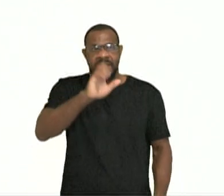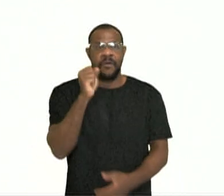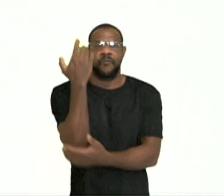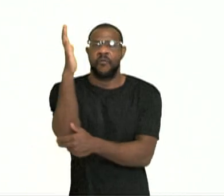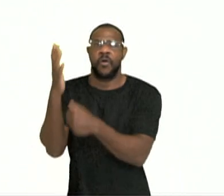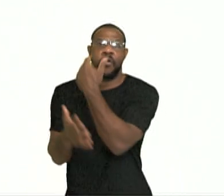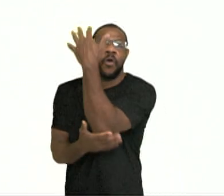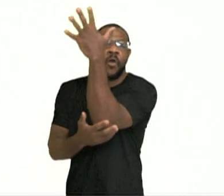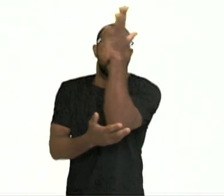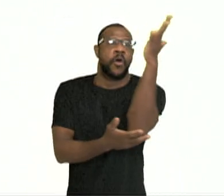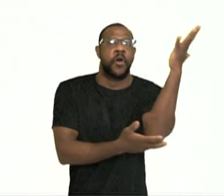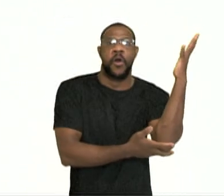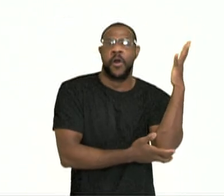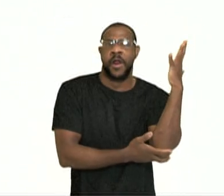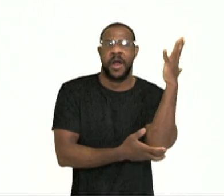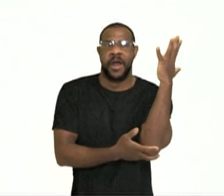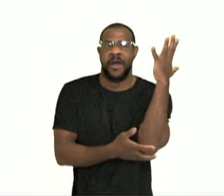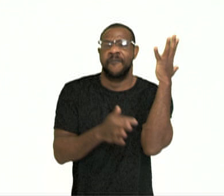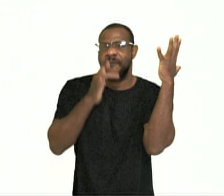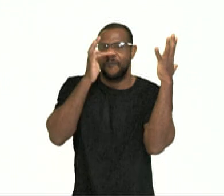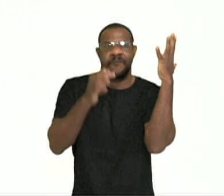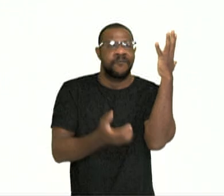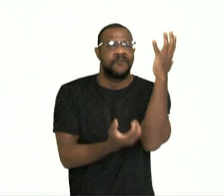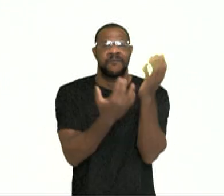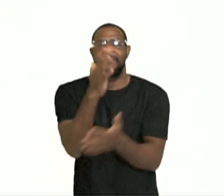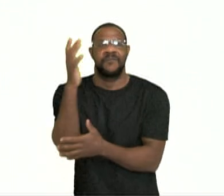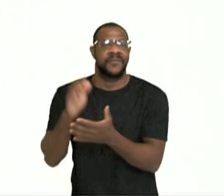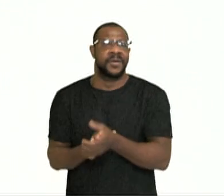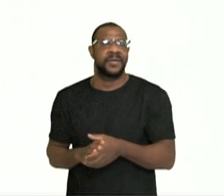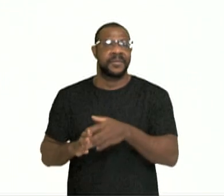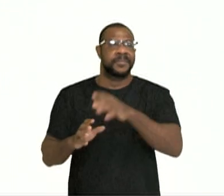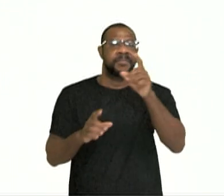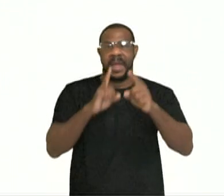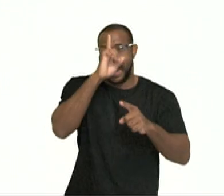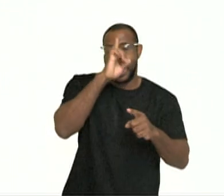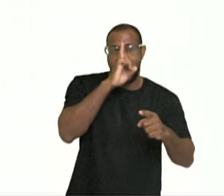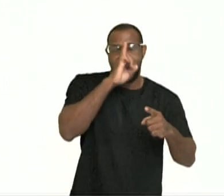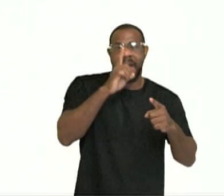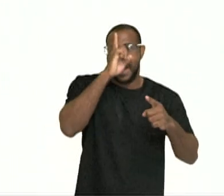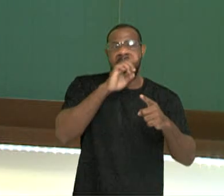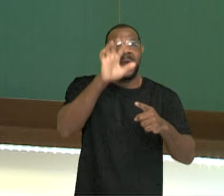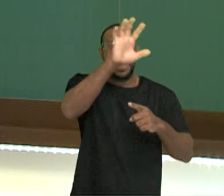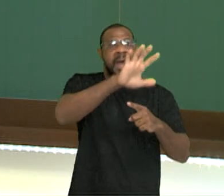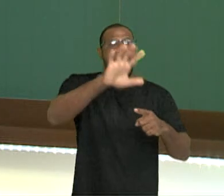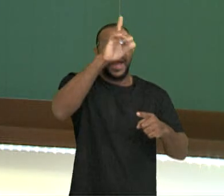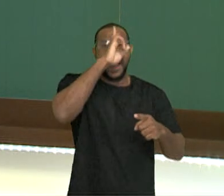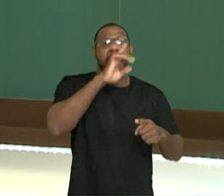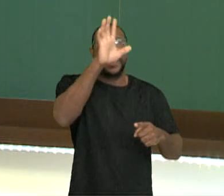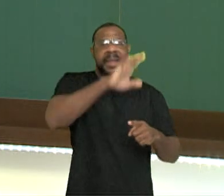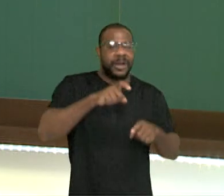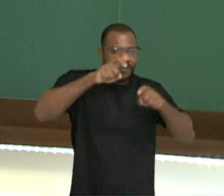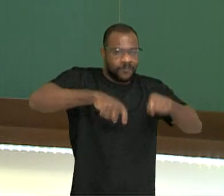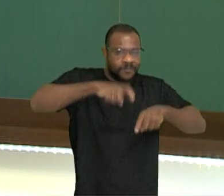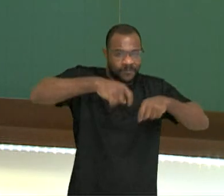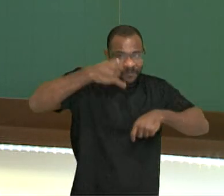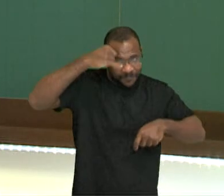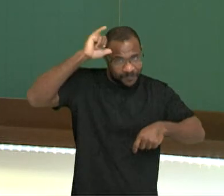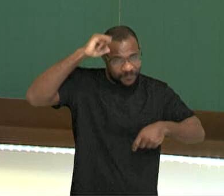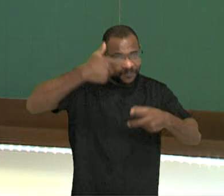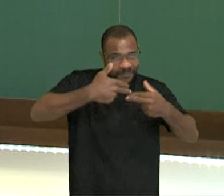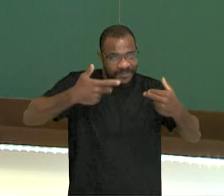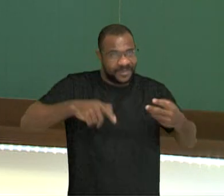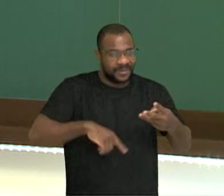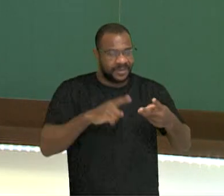florestas e vegetação nativa. O tom amarelo, território coberto por agropecuária. E